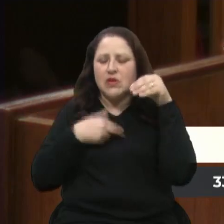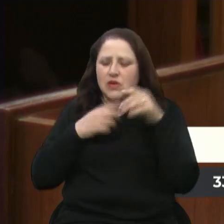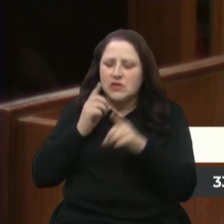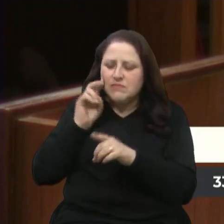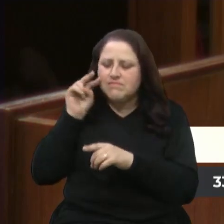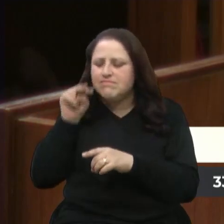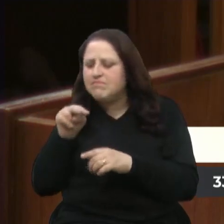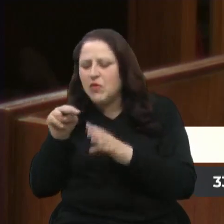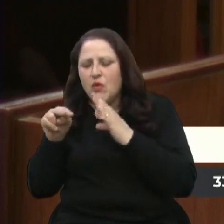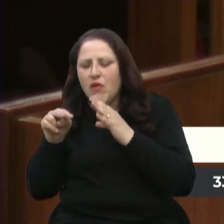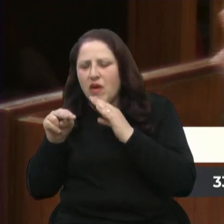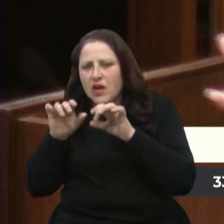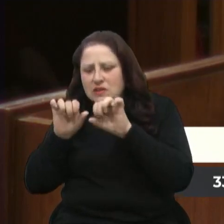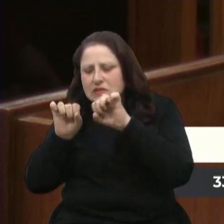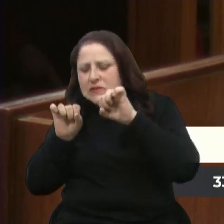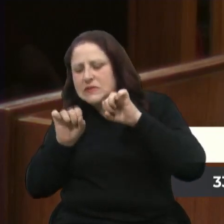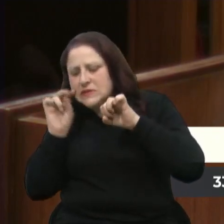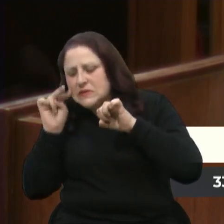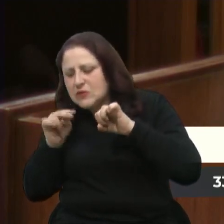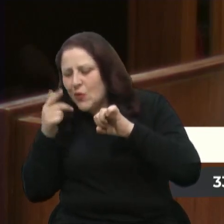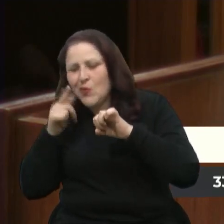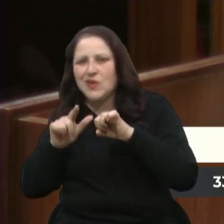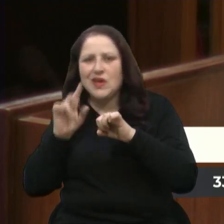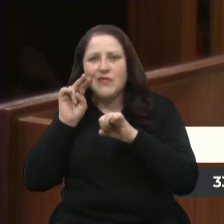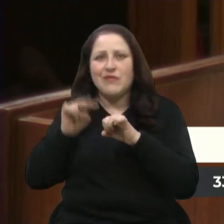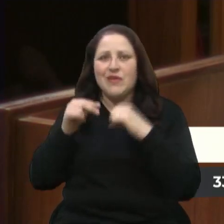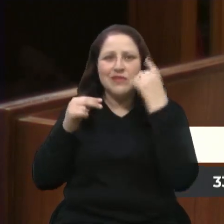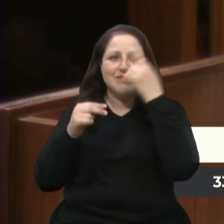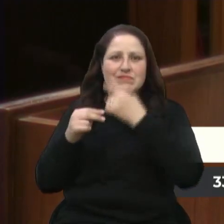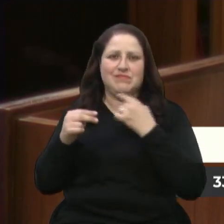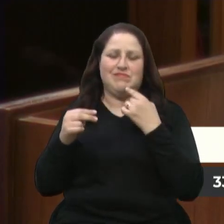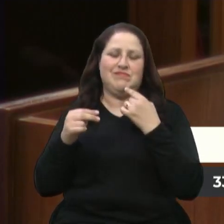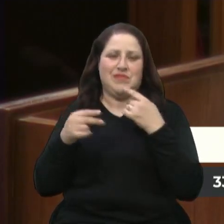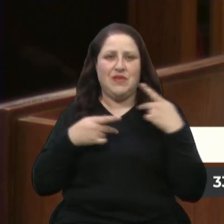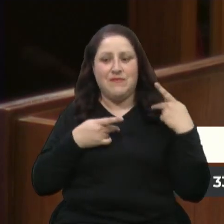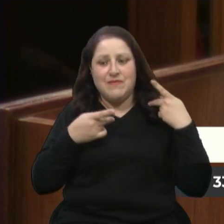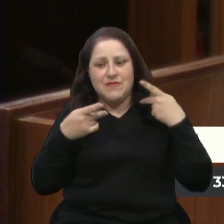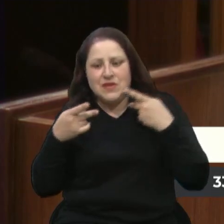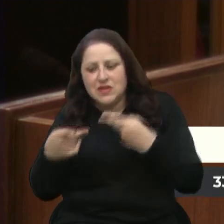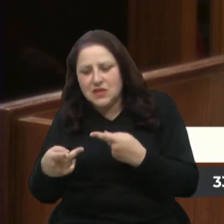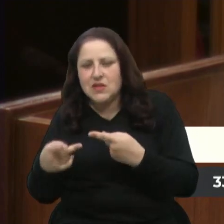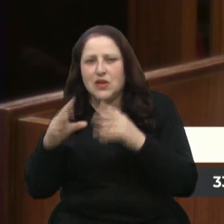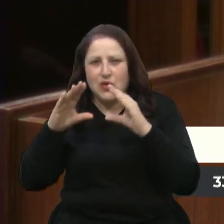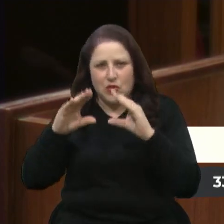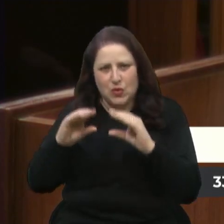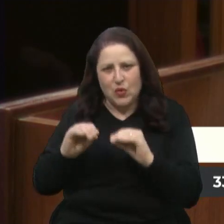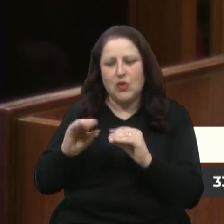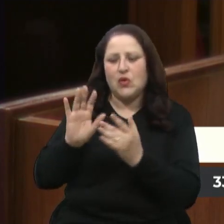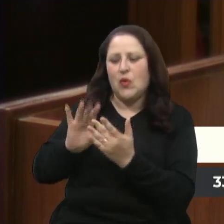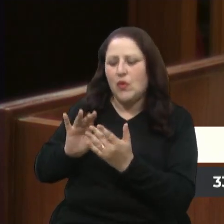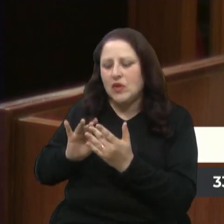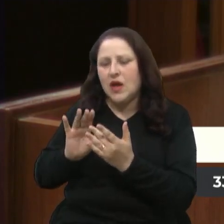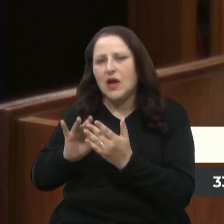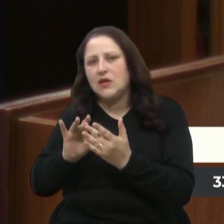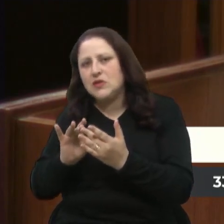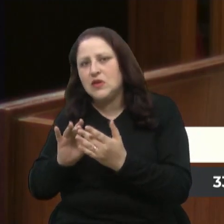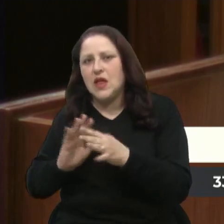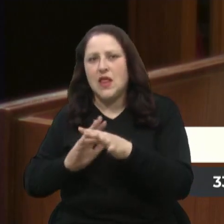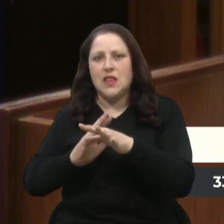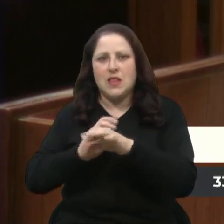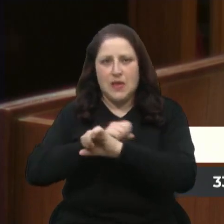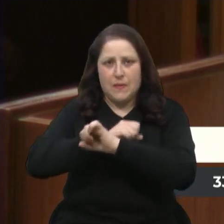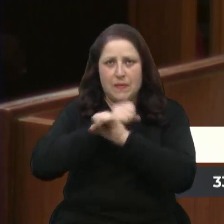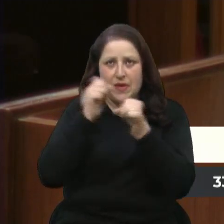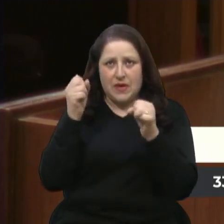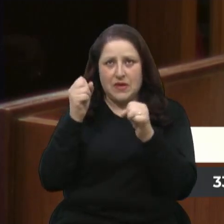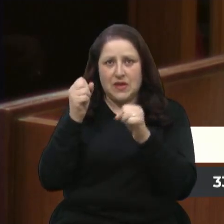não conhecíamos ele enquanto abordagem social, eu fiz algumas abordagens noturnas também. Às 5 da manhã ele se